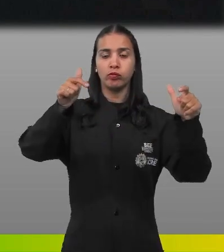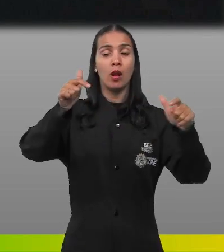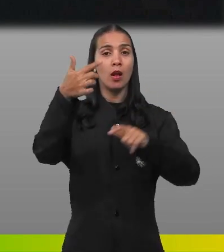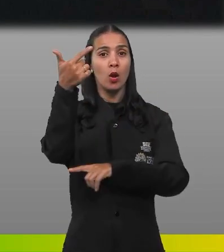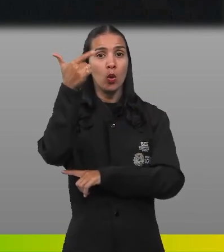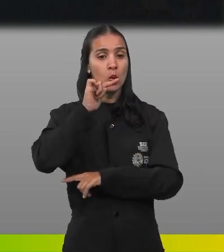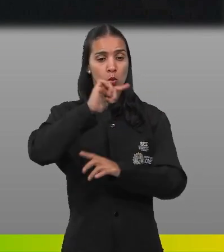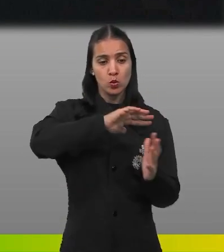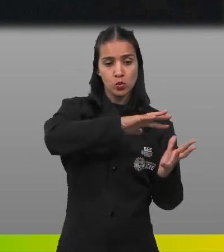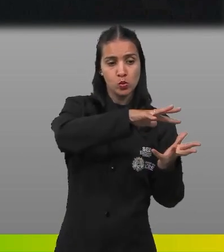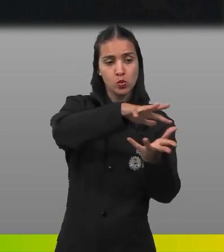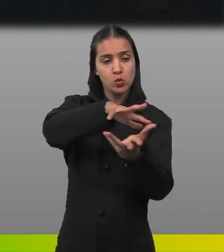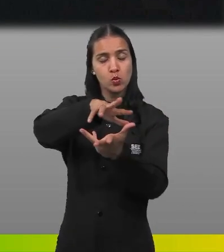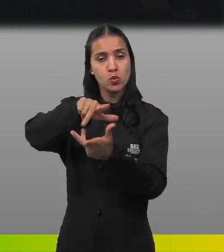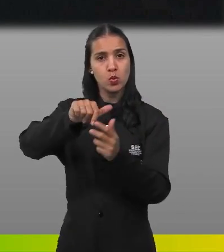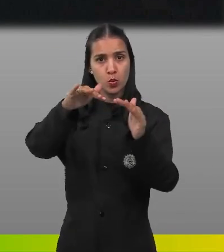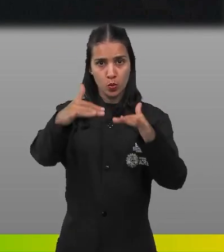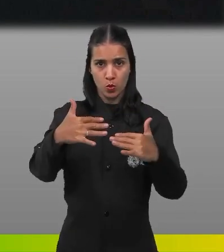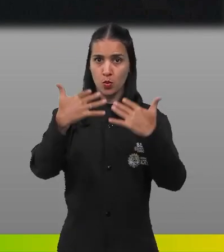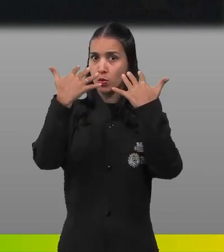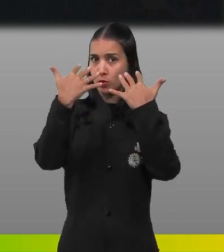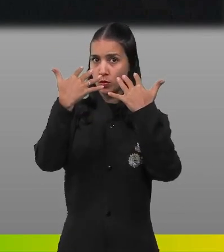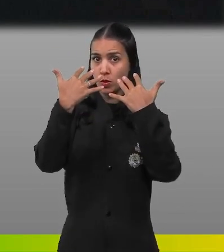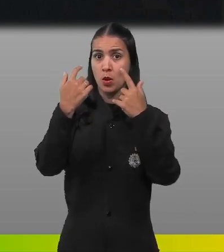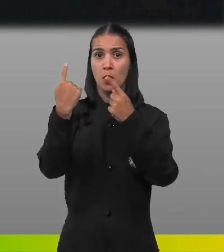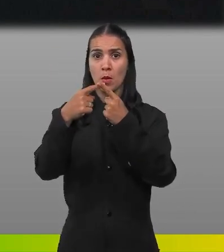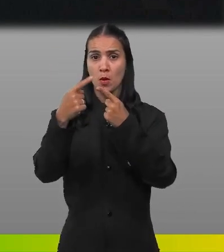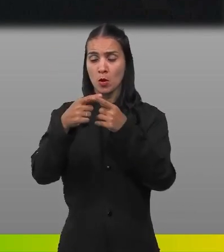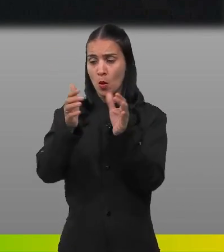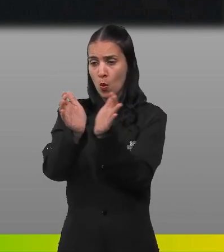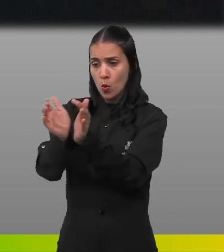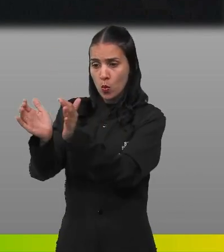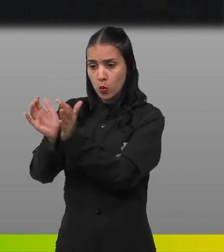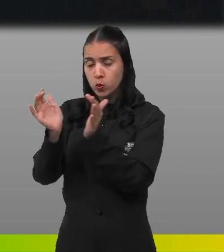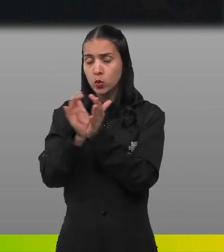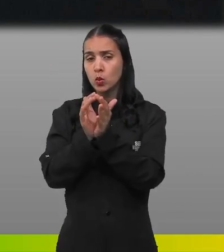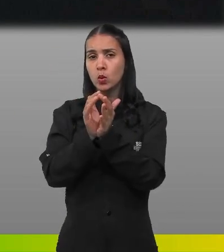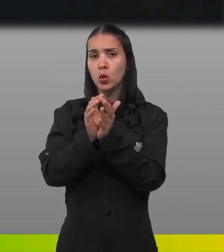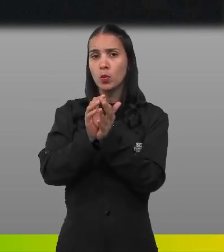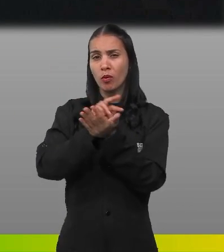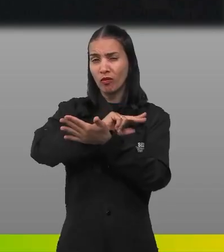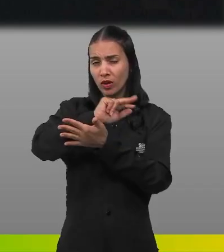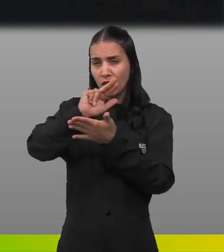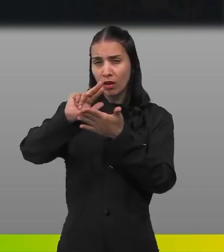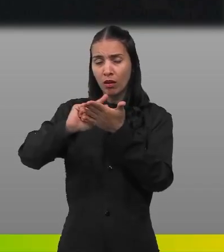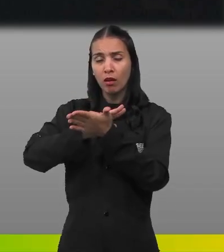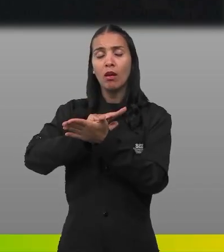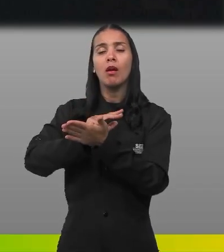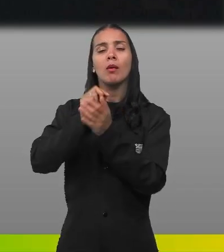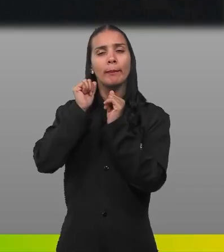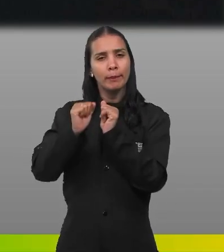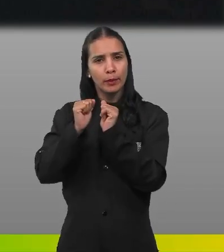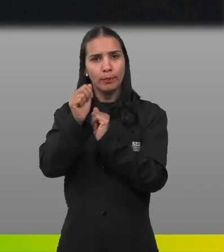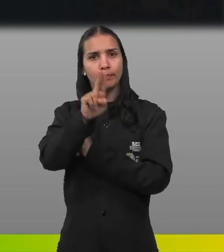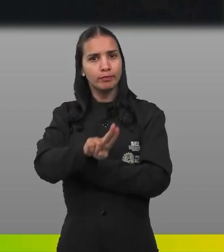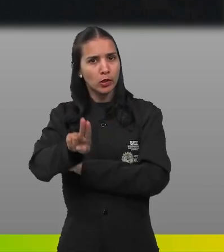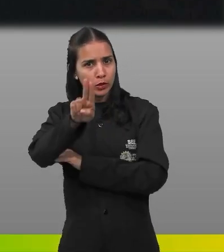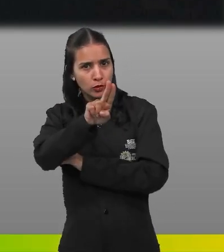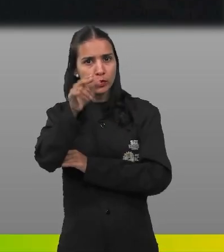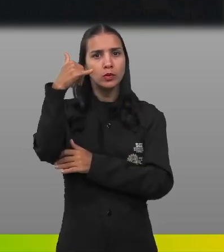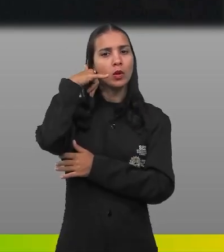ela alcançou um novo público, já que a partir do celular e do computador se